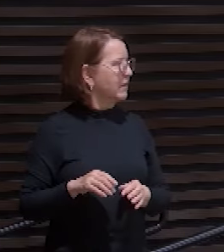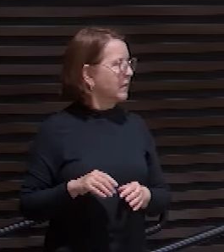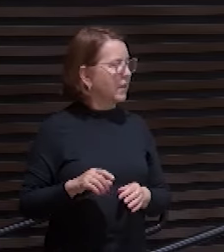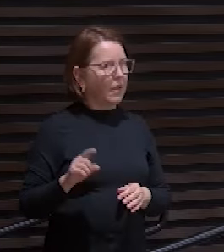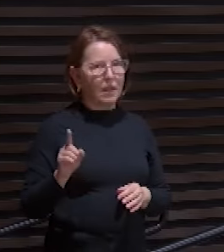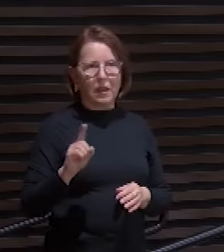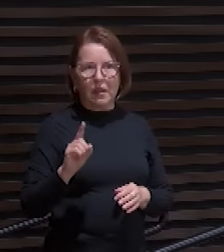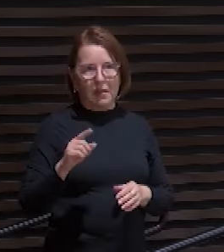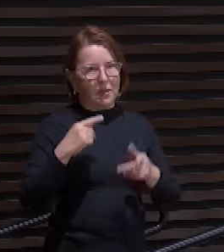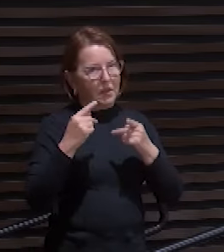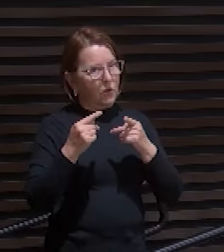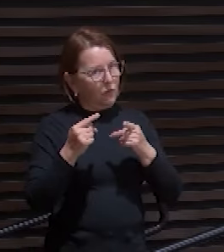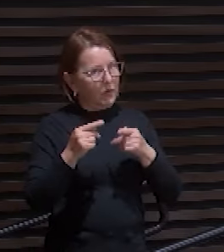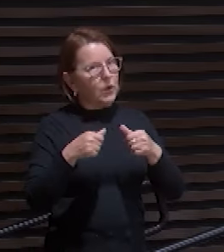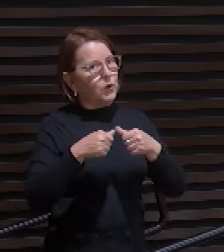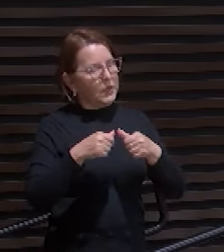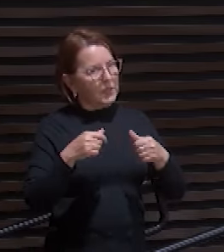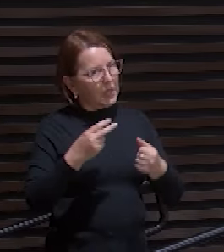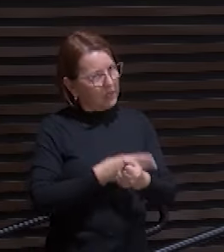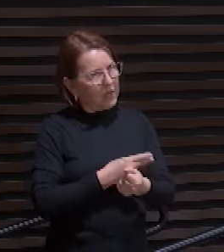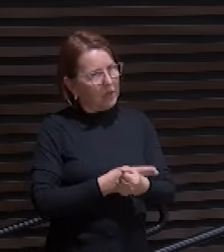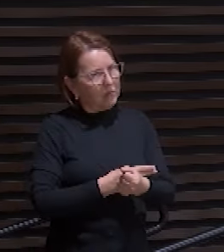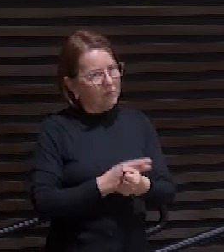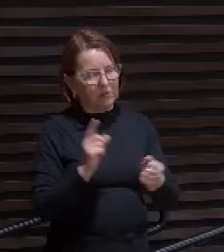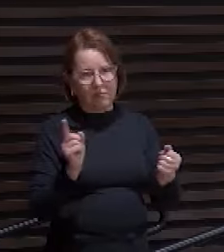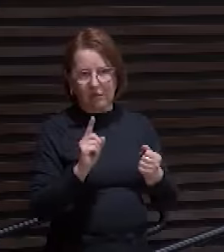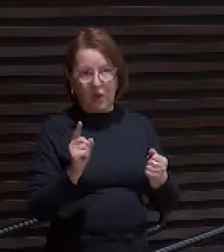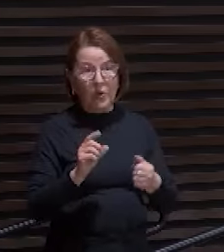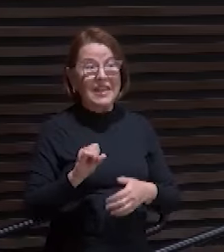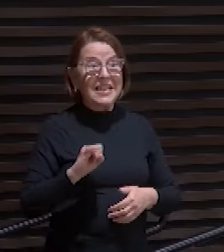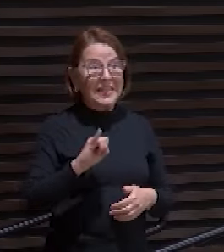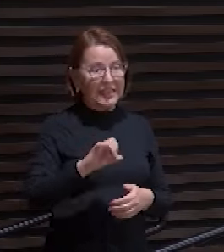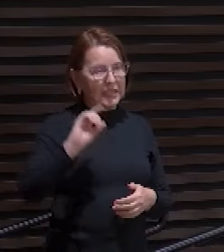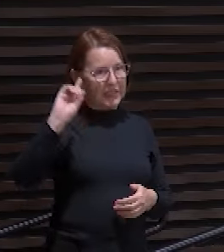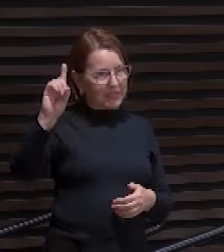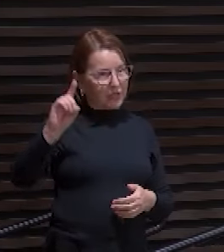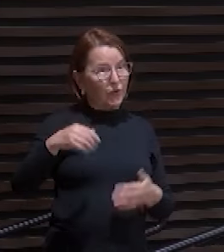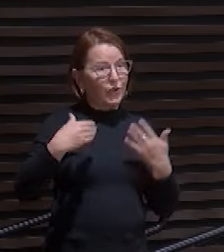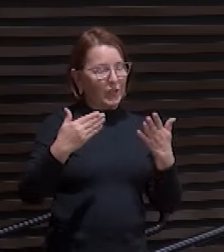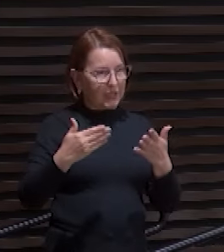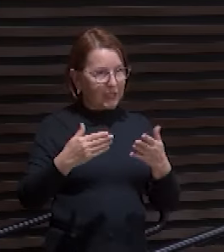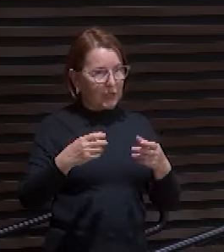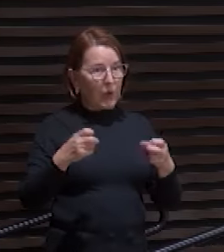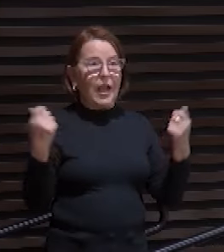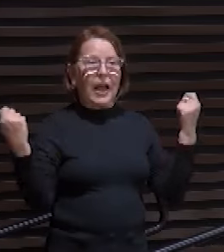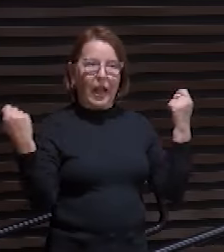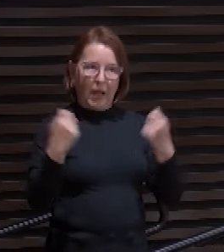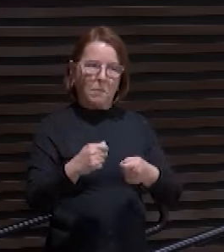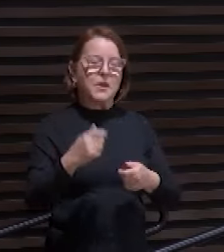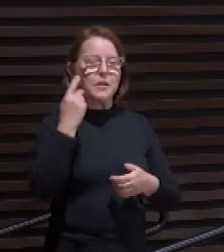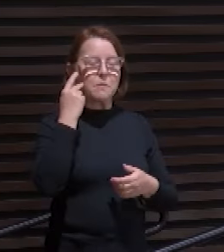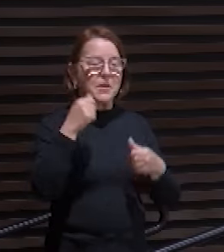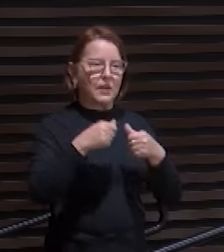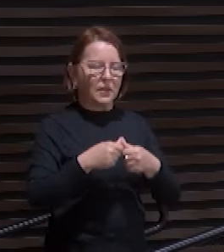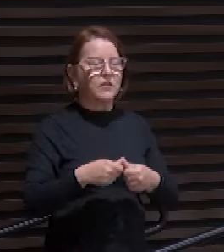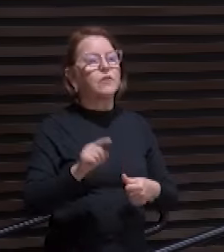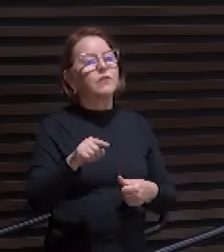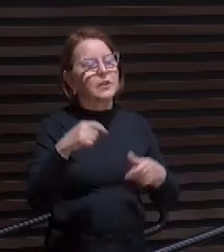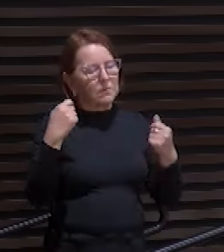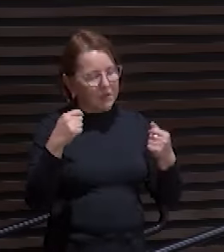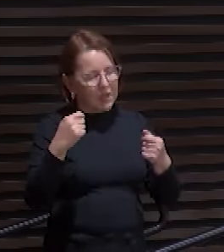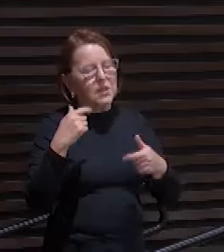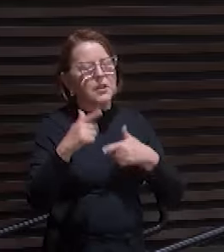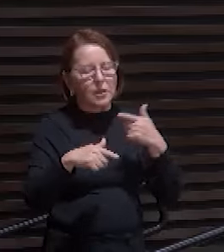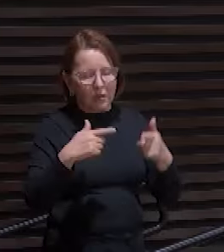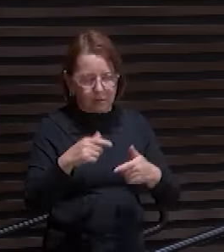isso é errado, por misericórdia. Se Deus te deu condição, se Deus te deu capacidade para isso, você tem que trabalhar mesmo, você tem que fazer,